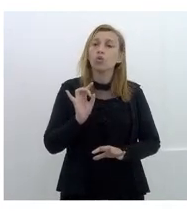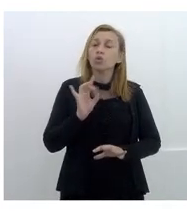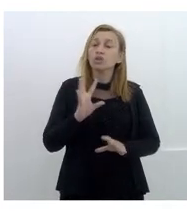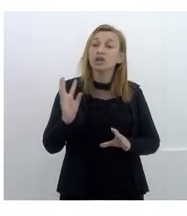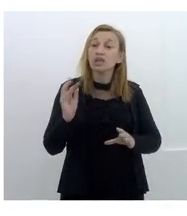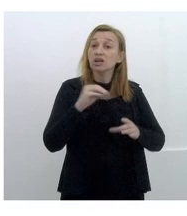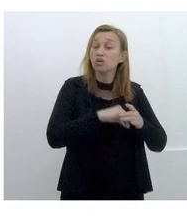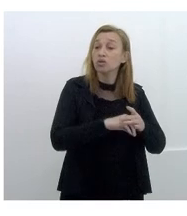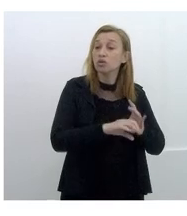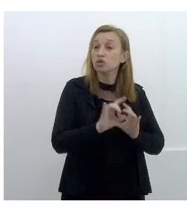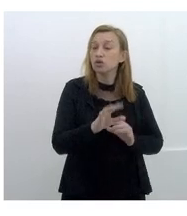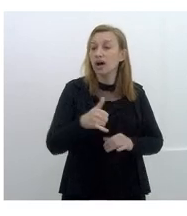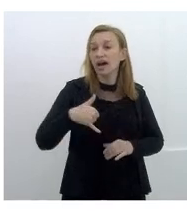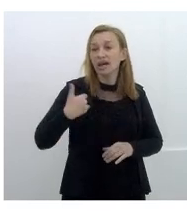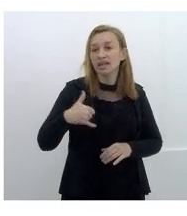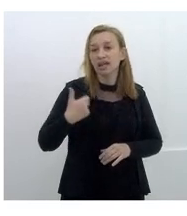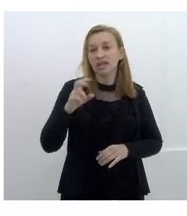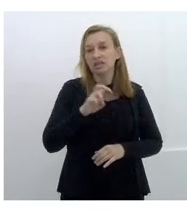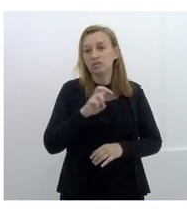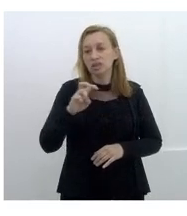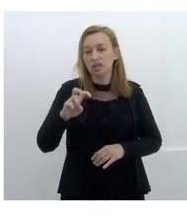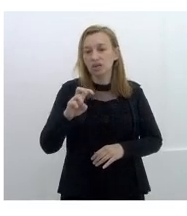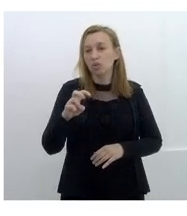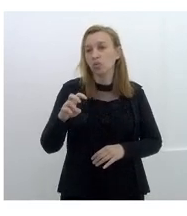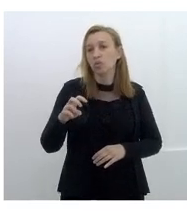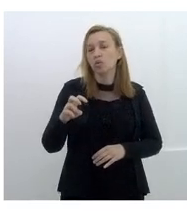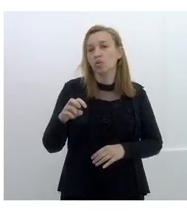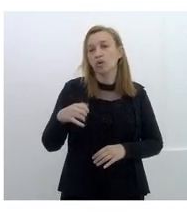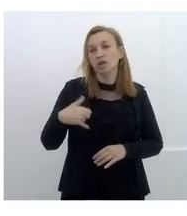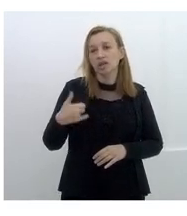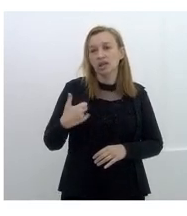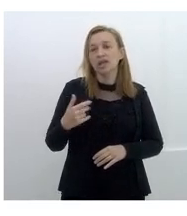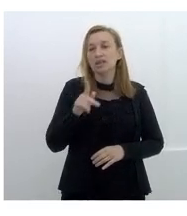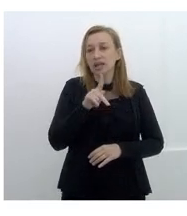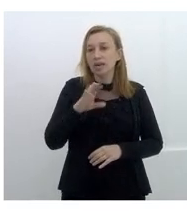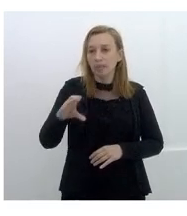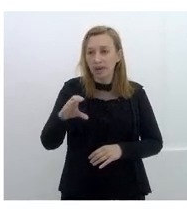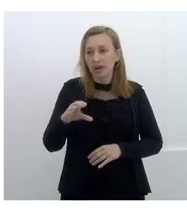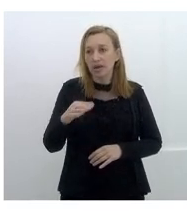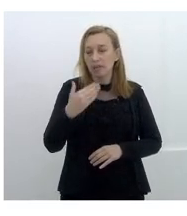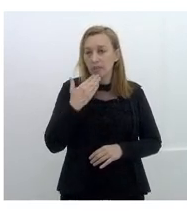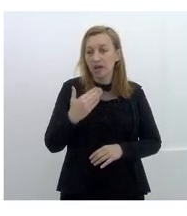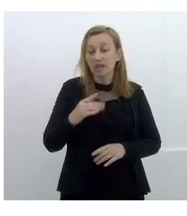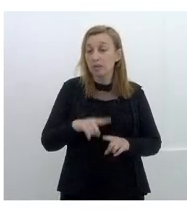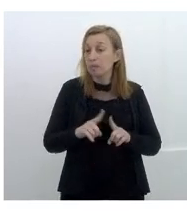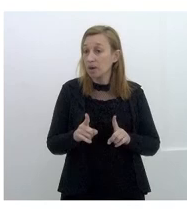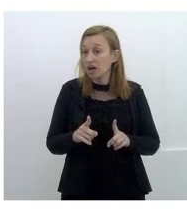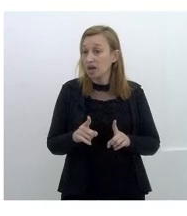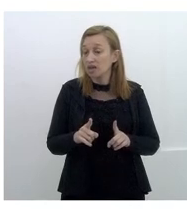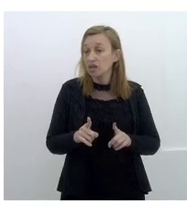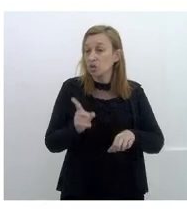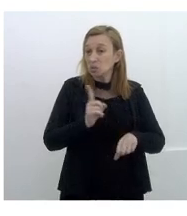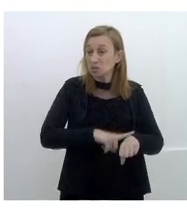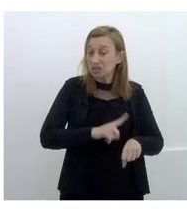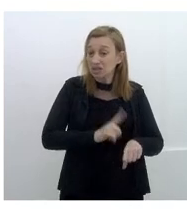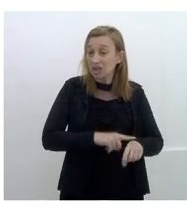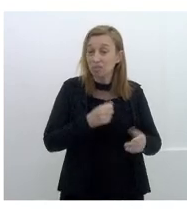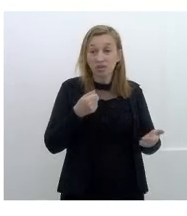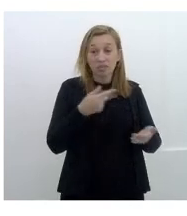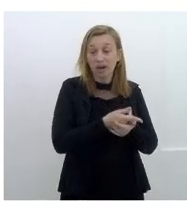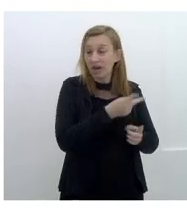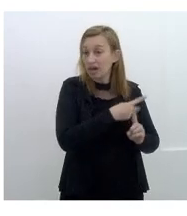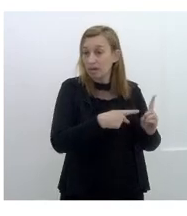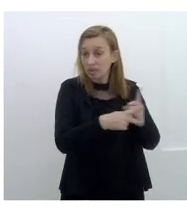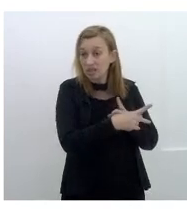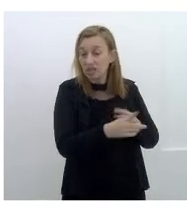introduziu foi a idade mínima de 55 anos que a PEC determina mas as condições de tempo de contribuição